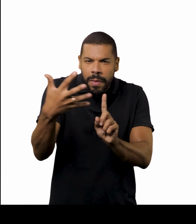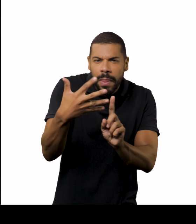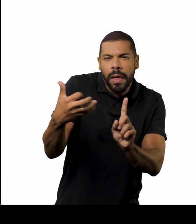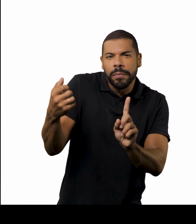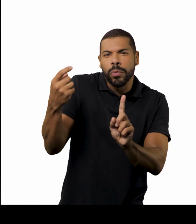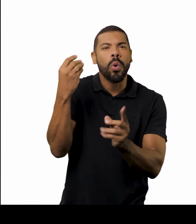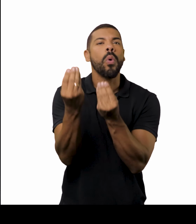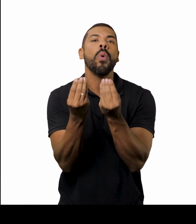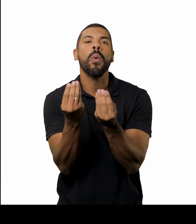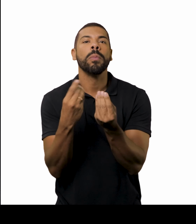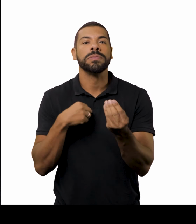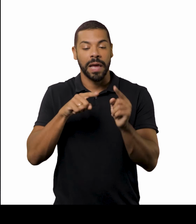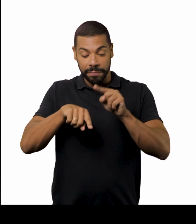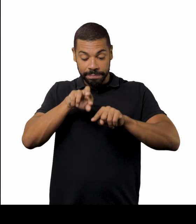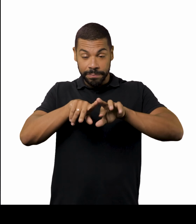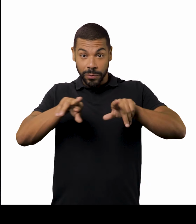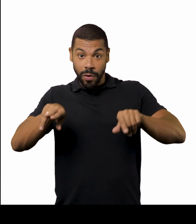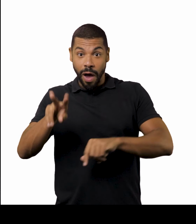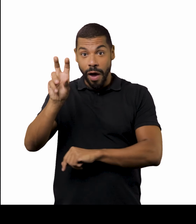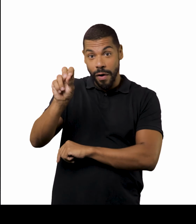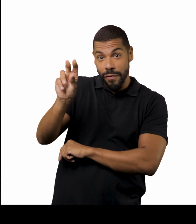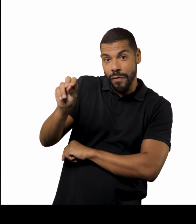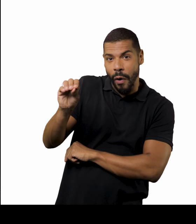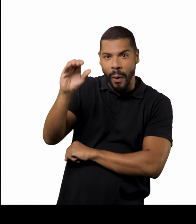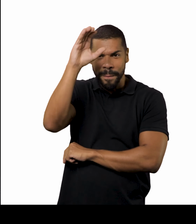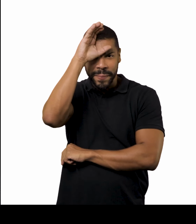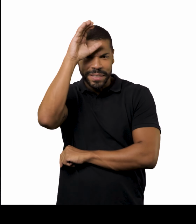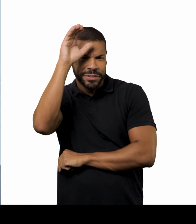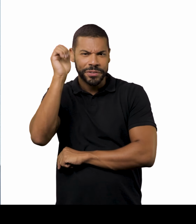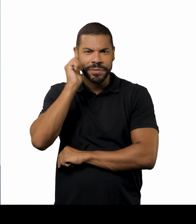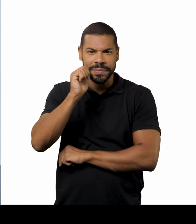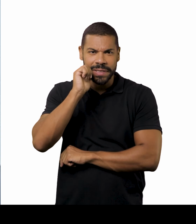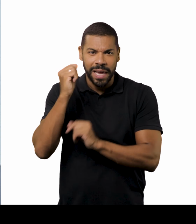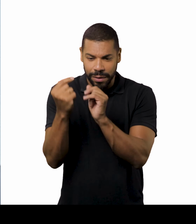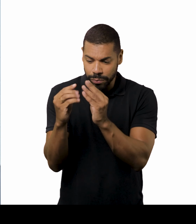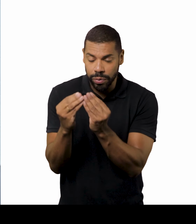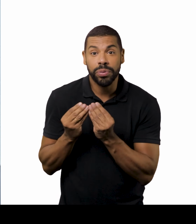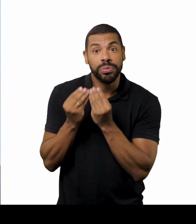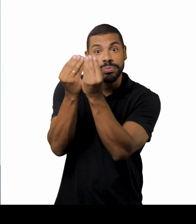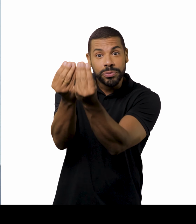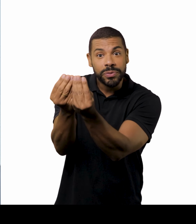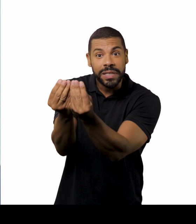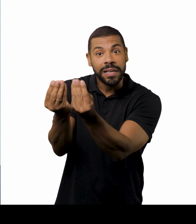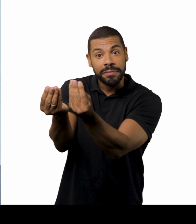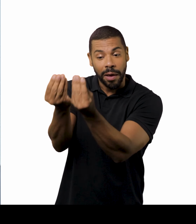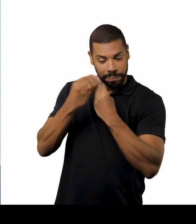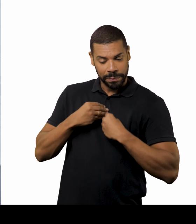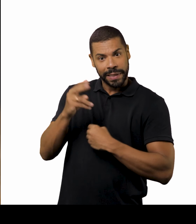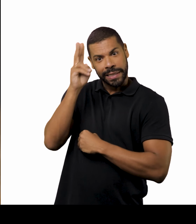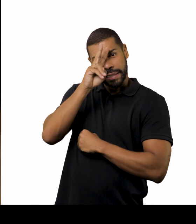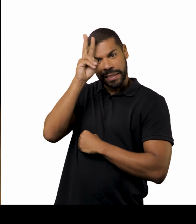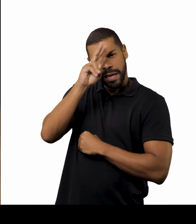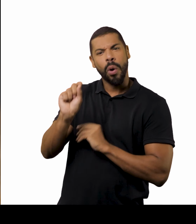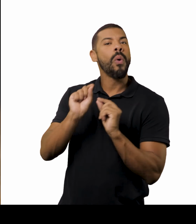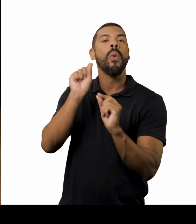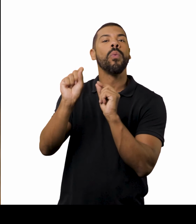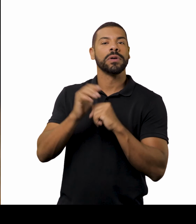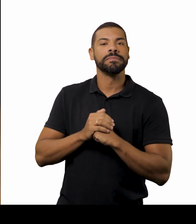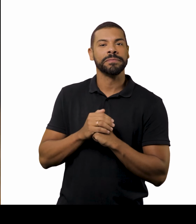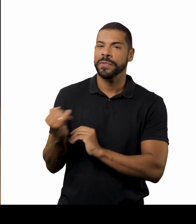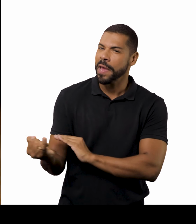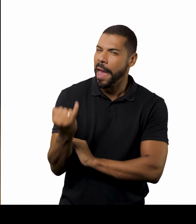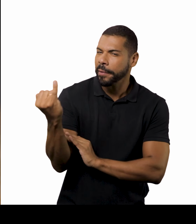na criação das formas, as minhas avós indo pra missa, as minhas tias, a alfataria, que é muito forte em Cabo Verde. E essa coisa de